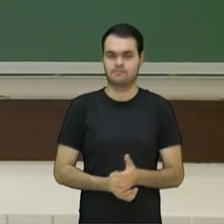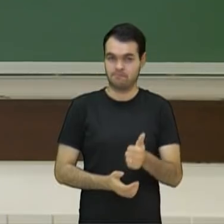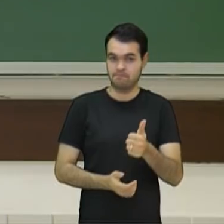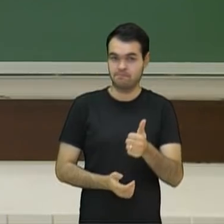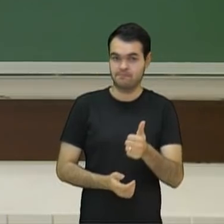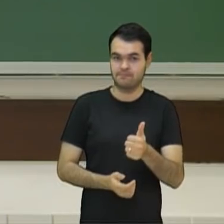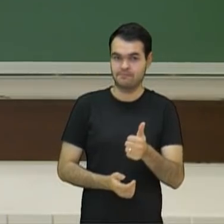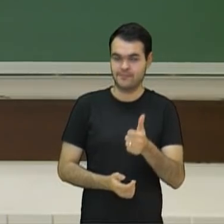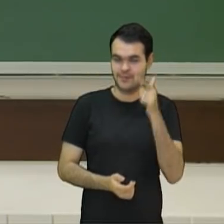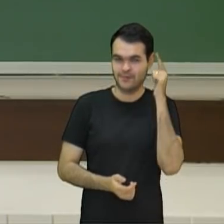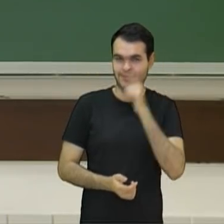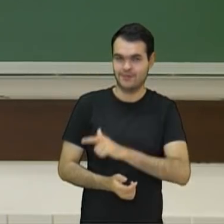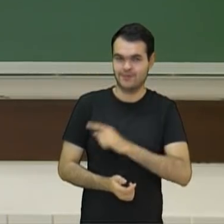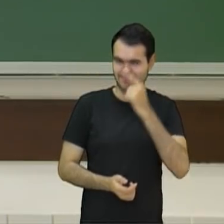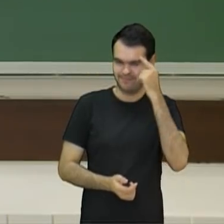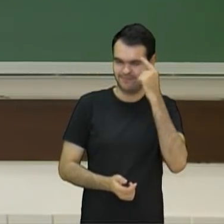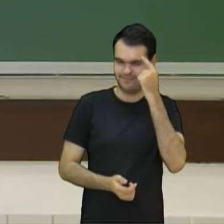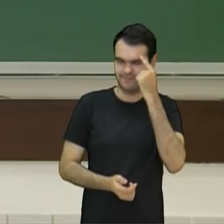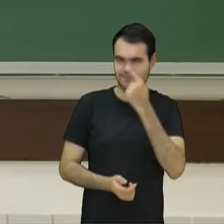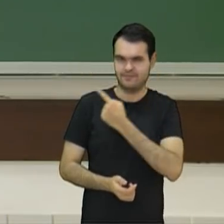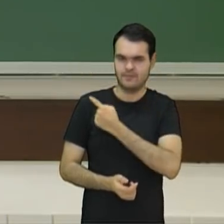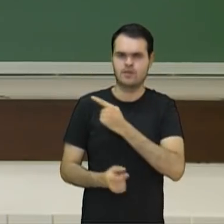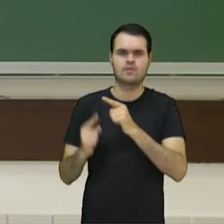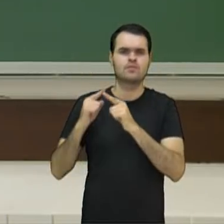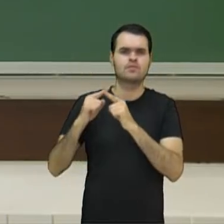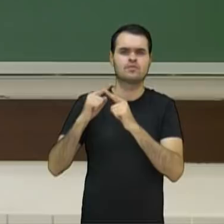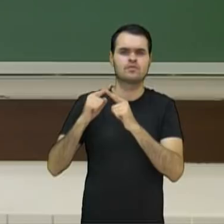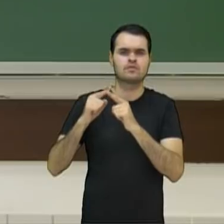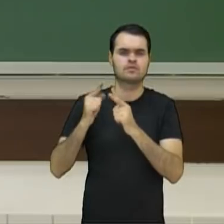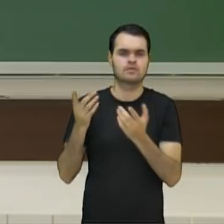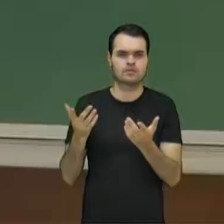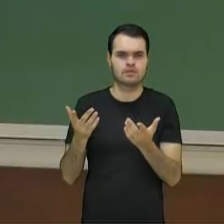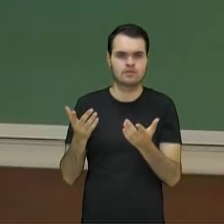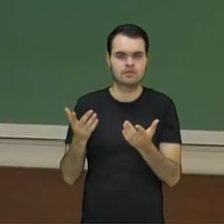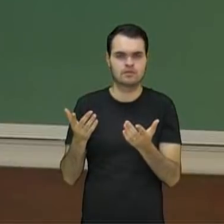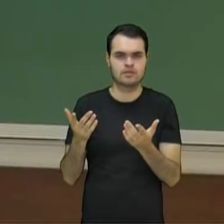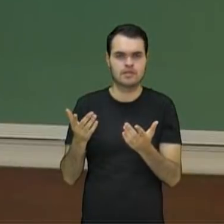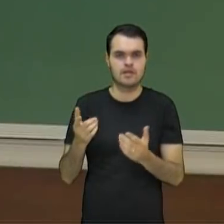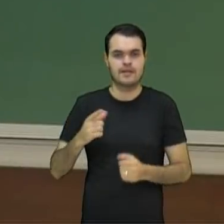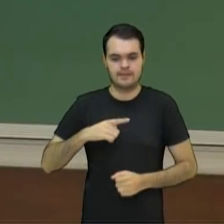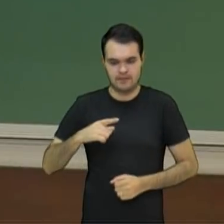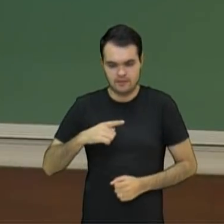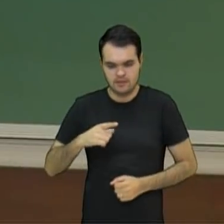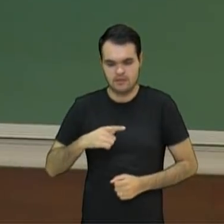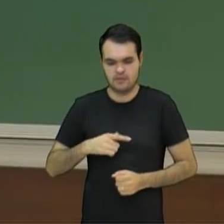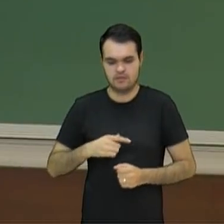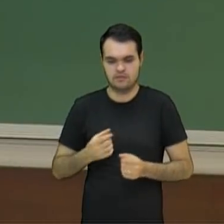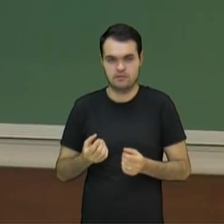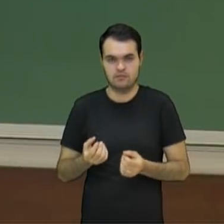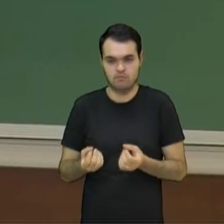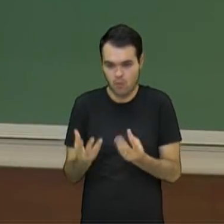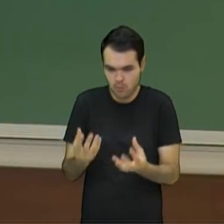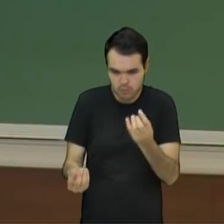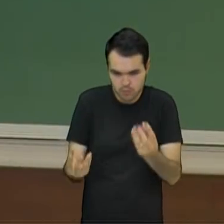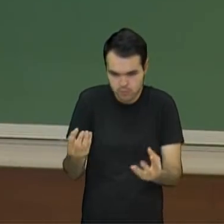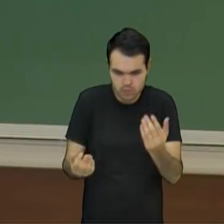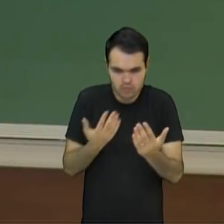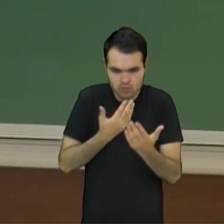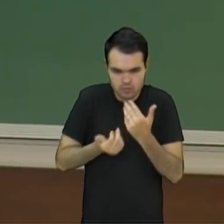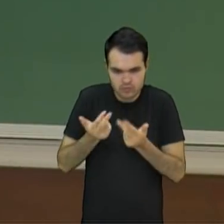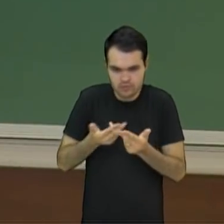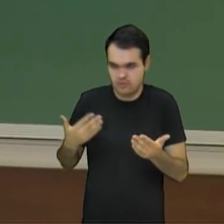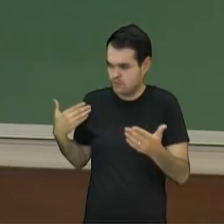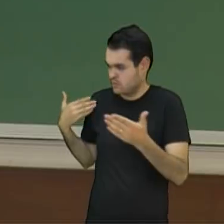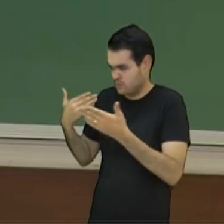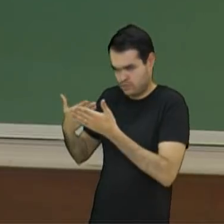E aí, pessoal, conseguiram pensar o porquê que, embora haja uma grande produção de alimentos nas décadas